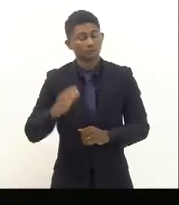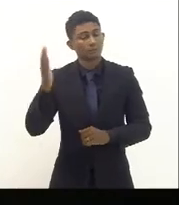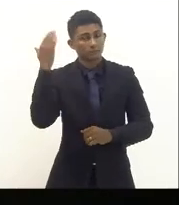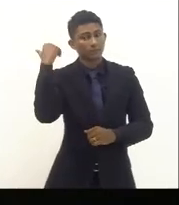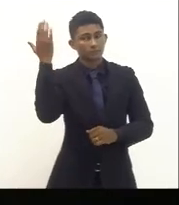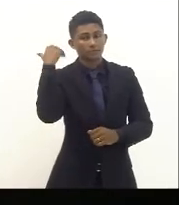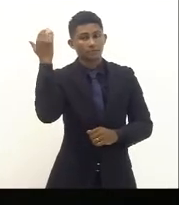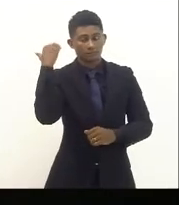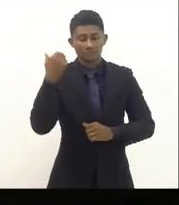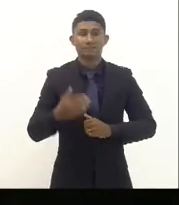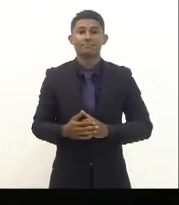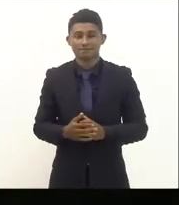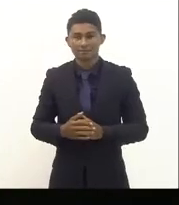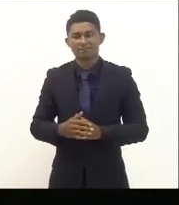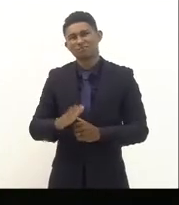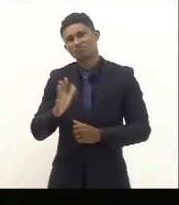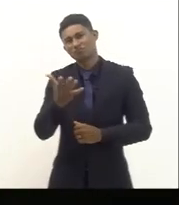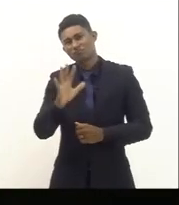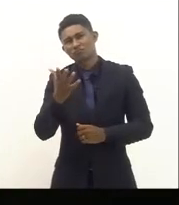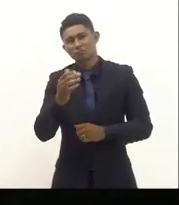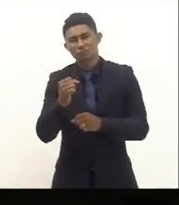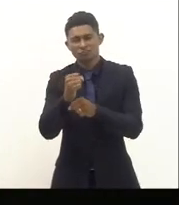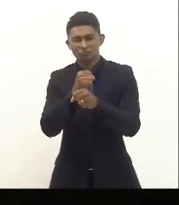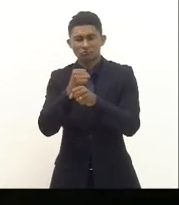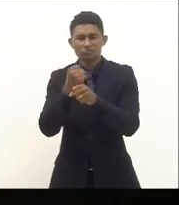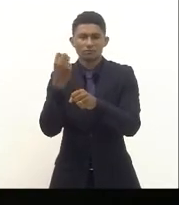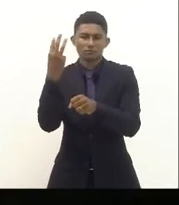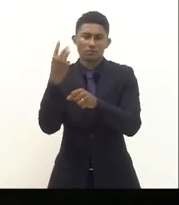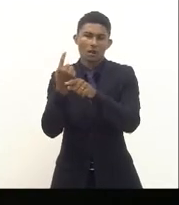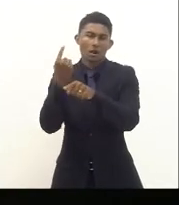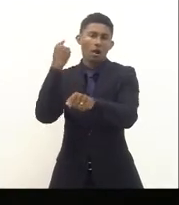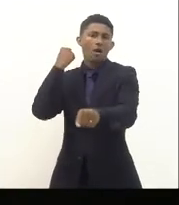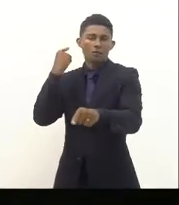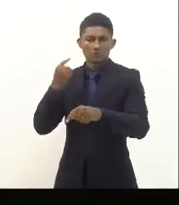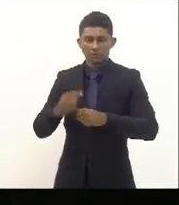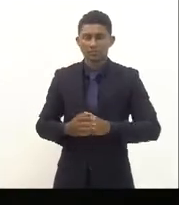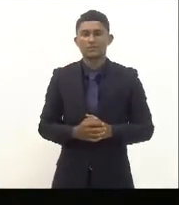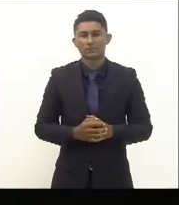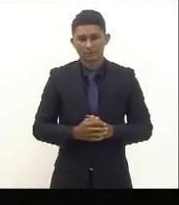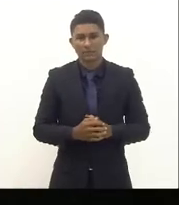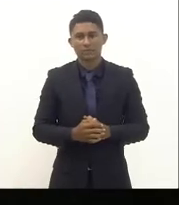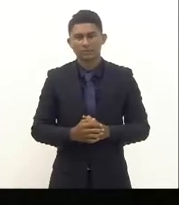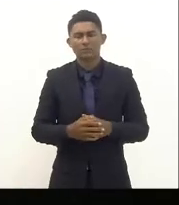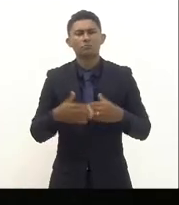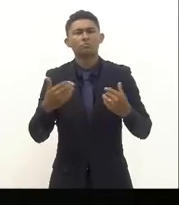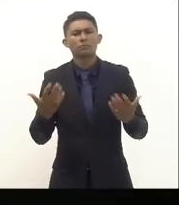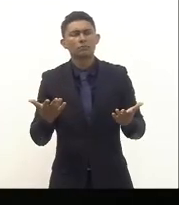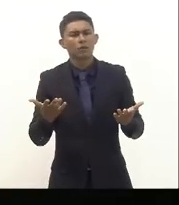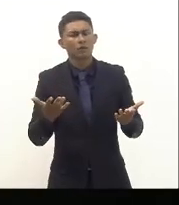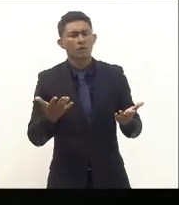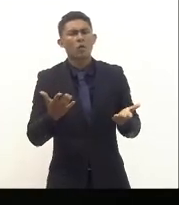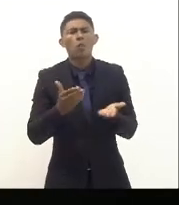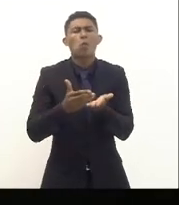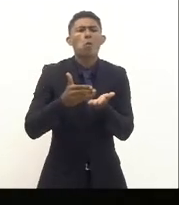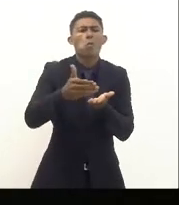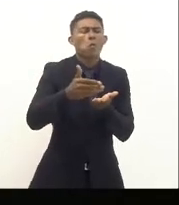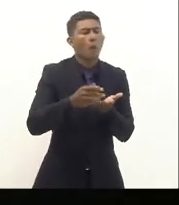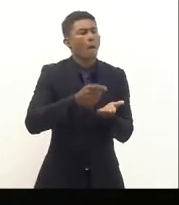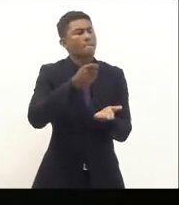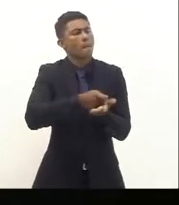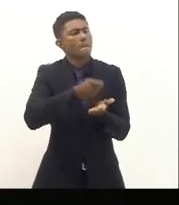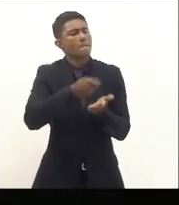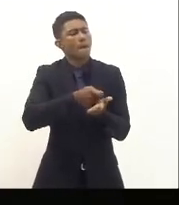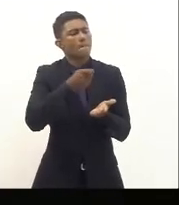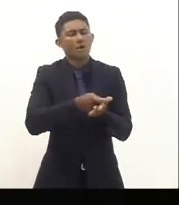tempo atrás aproximadamente três anos atrás começou a ser cobrado indevidamente